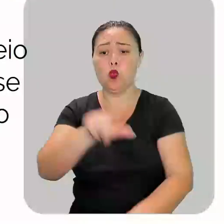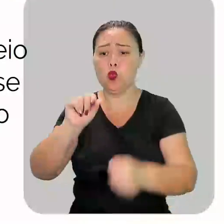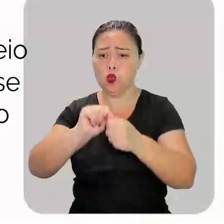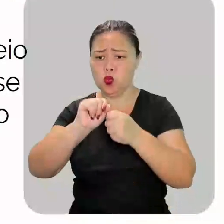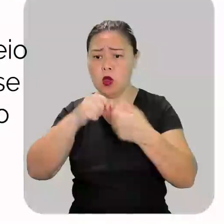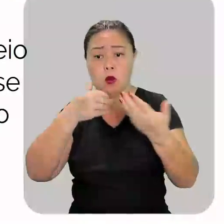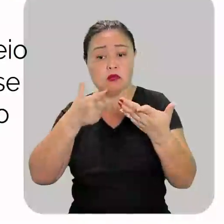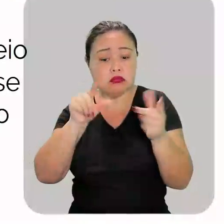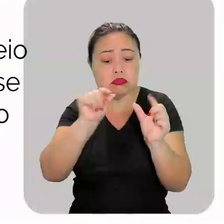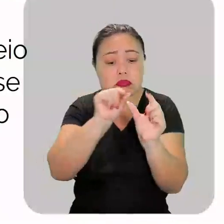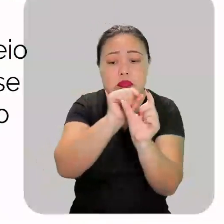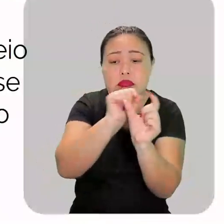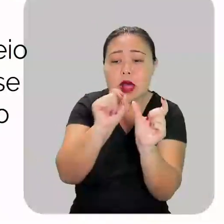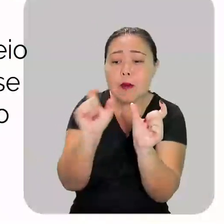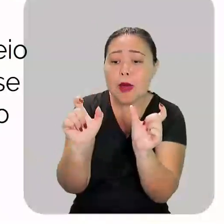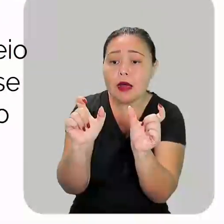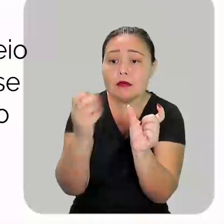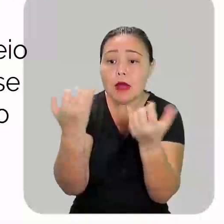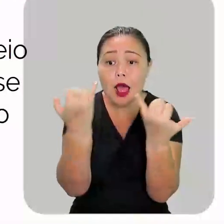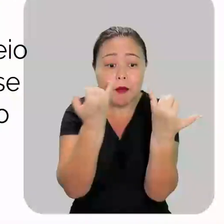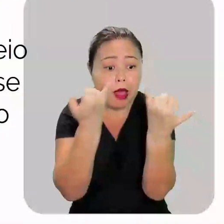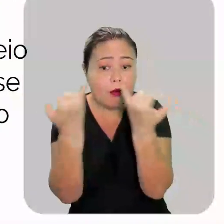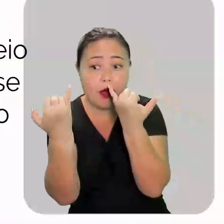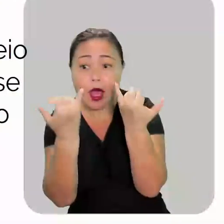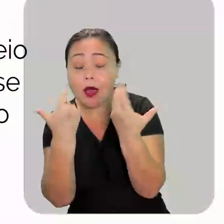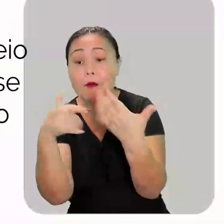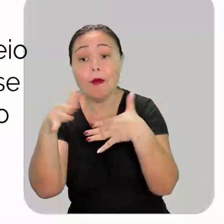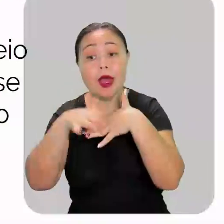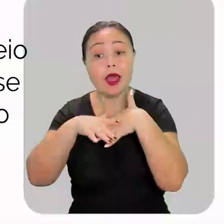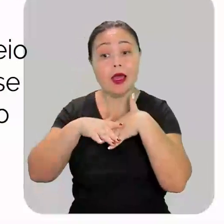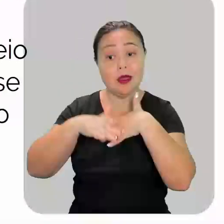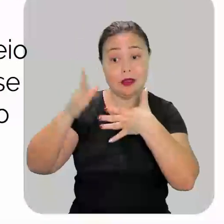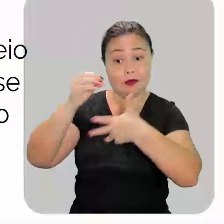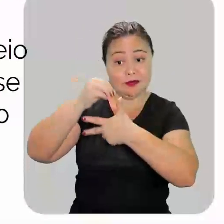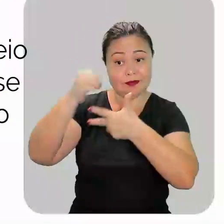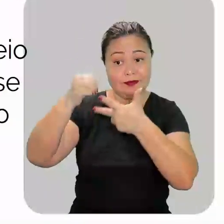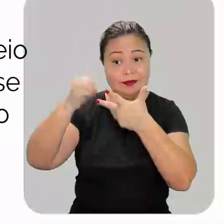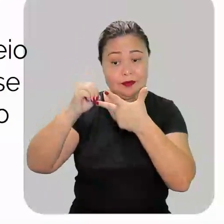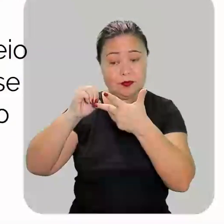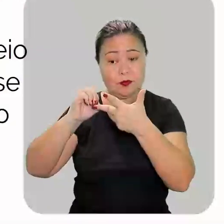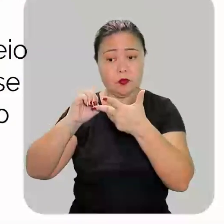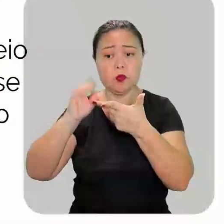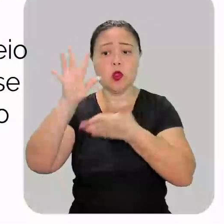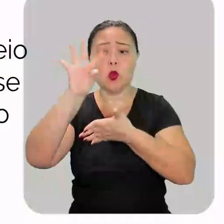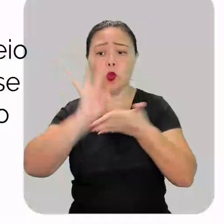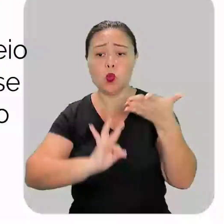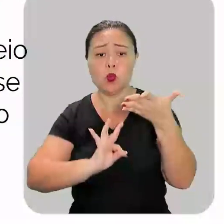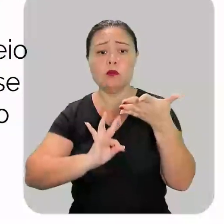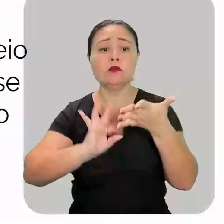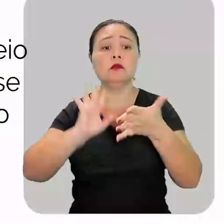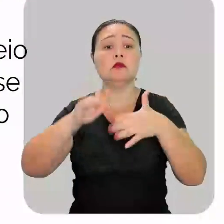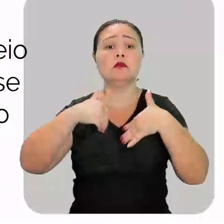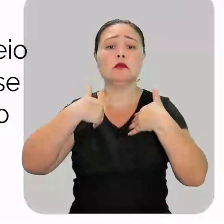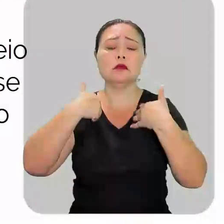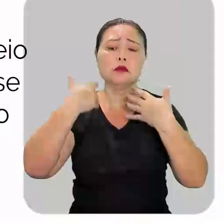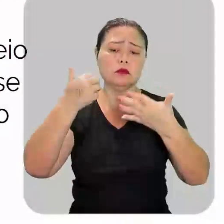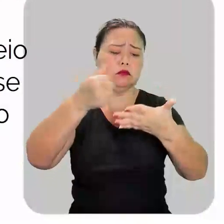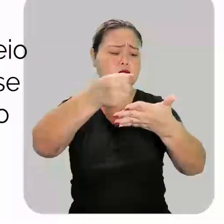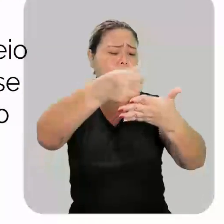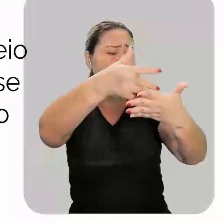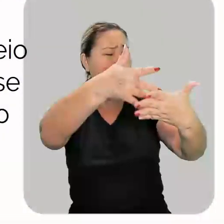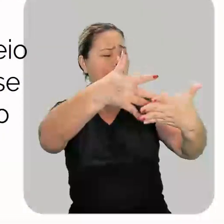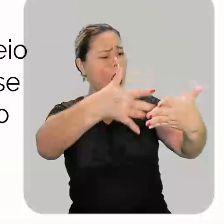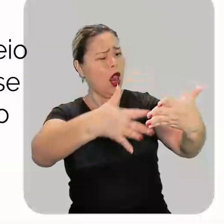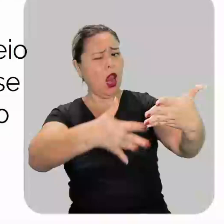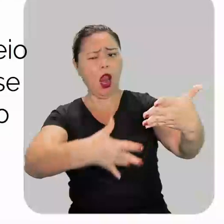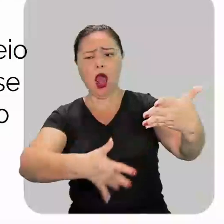de alguma forma os dados das questões de matemática do Enem. Os textos dessas questões costumam ser muito